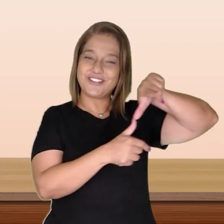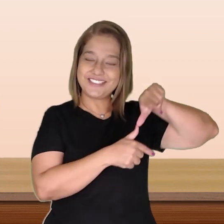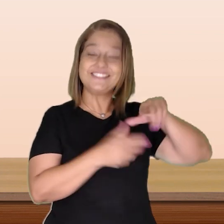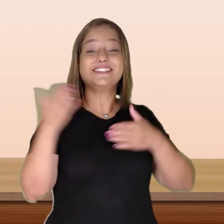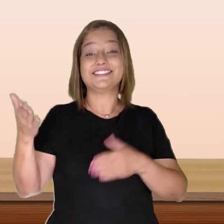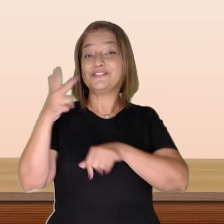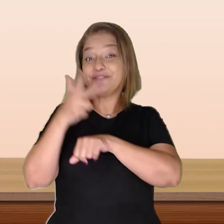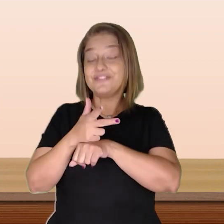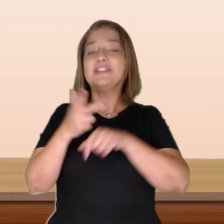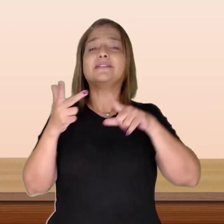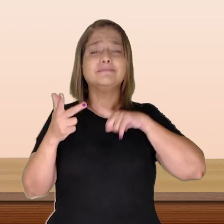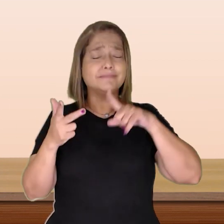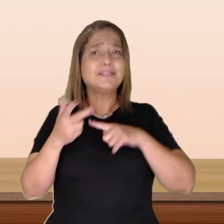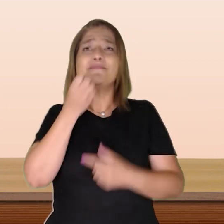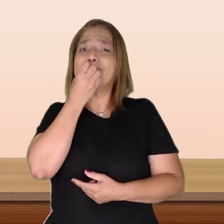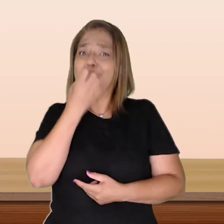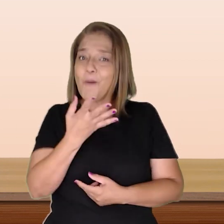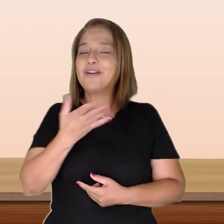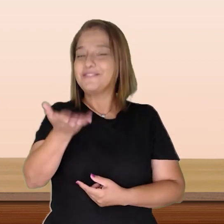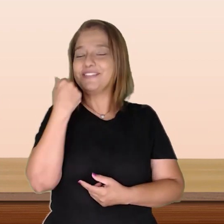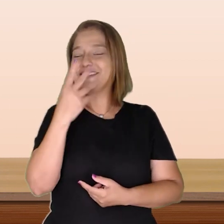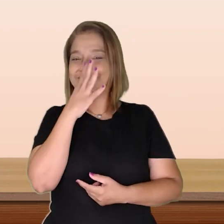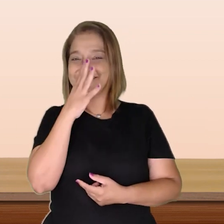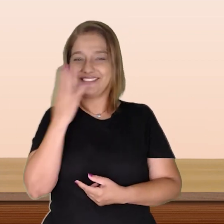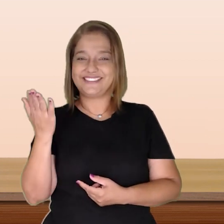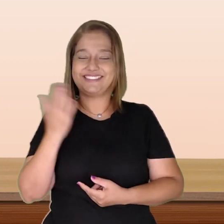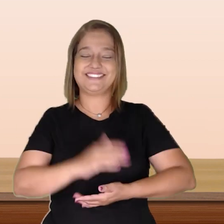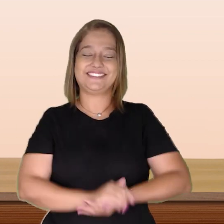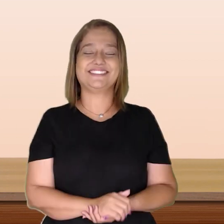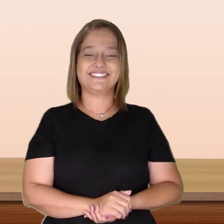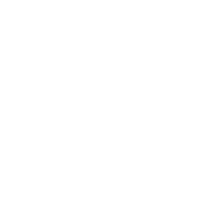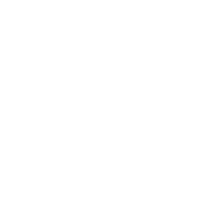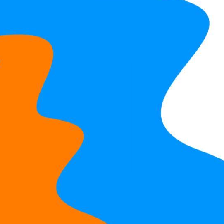de geografia. Esse vídeo vale muito a pena ver.